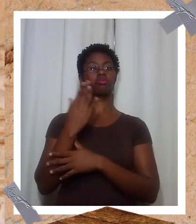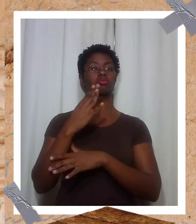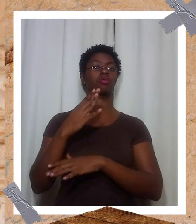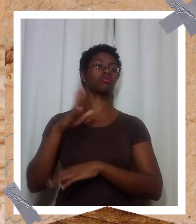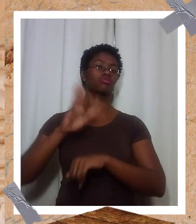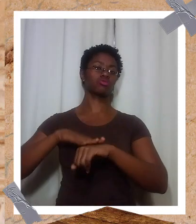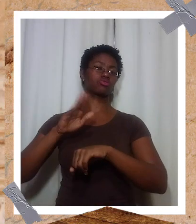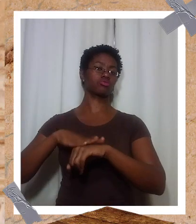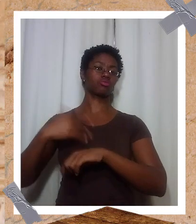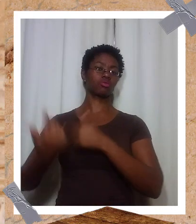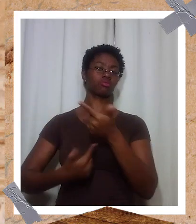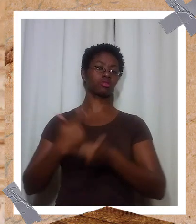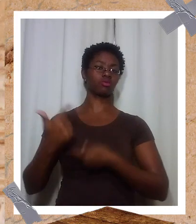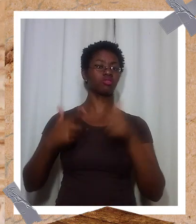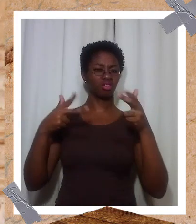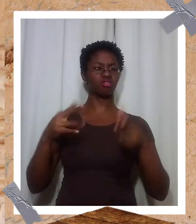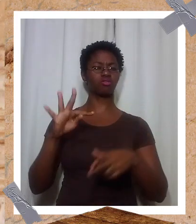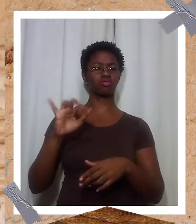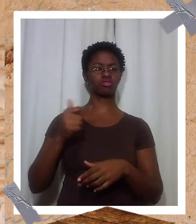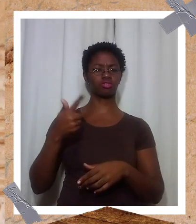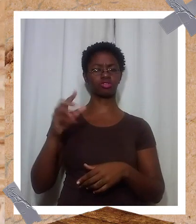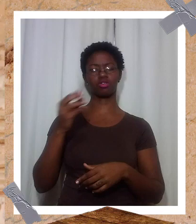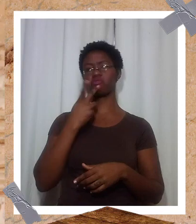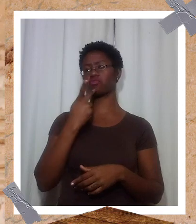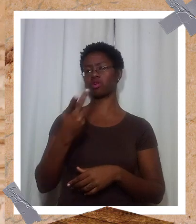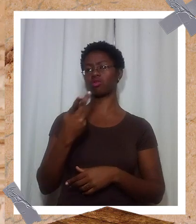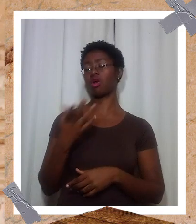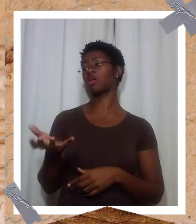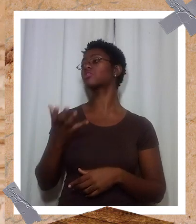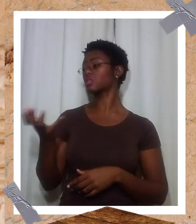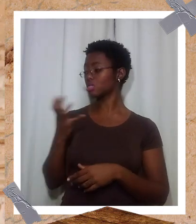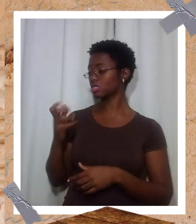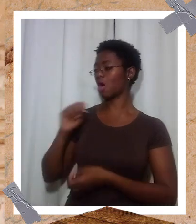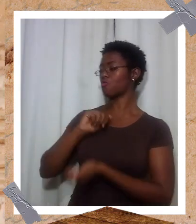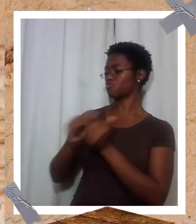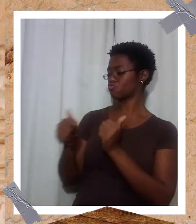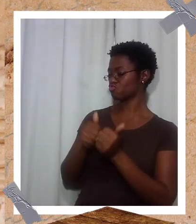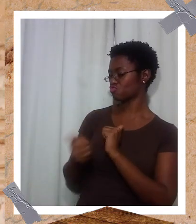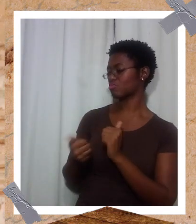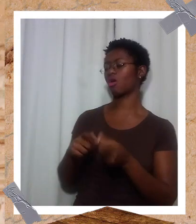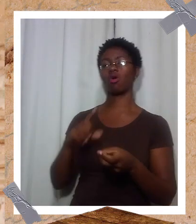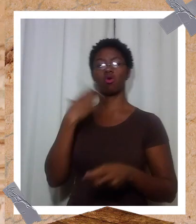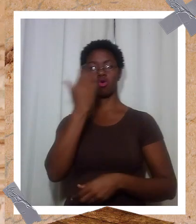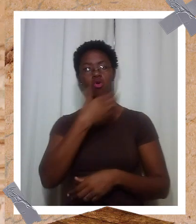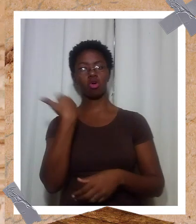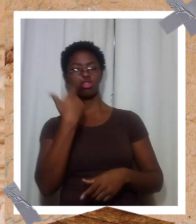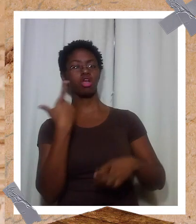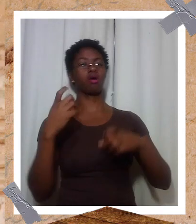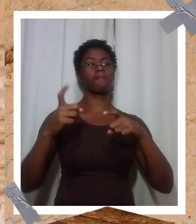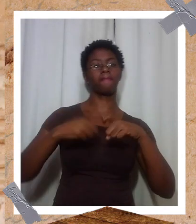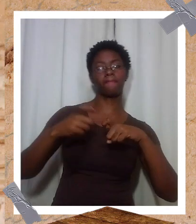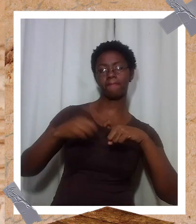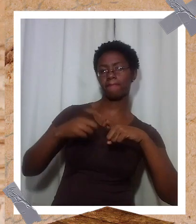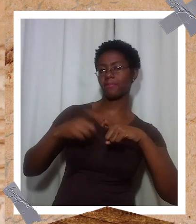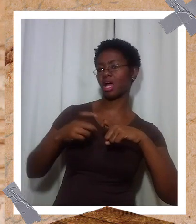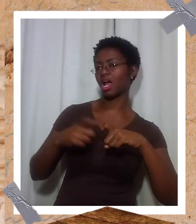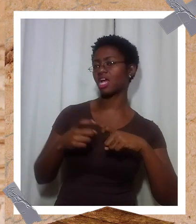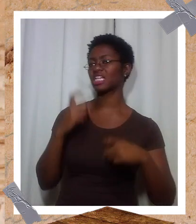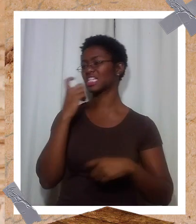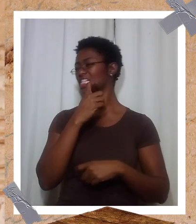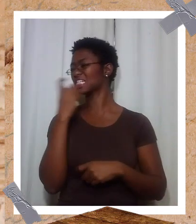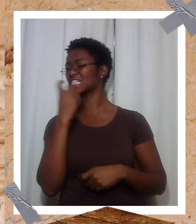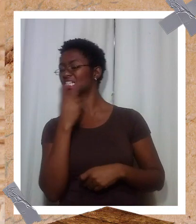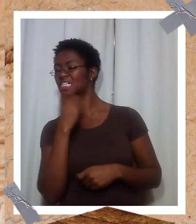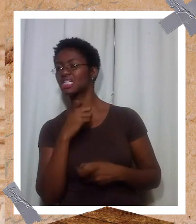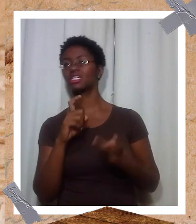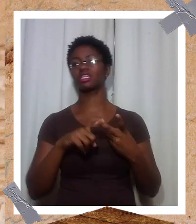seja, como o Tião disse, né? Quiserem ser jogador de futebol, cantor de funk, médico, médica,